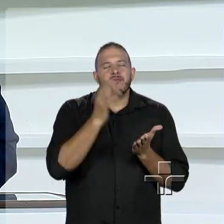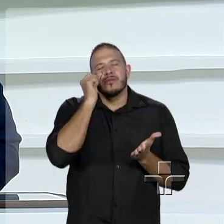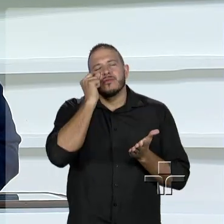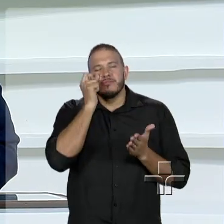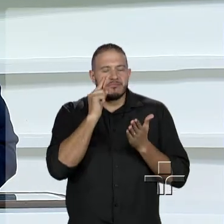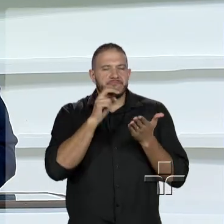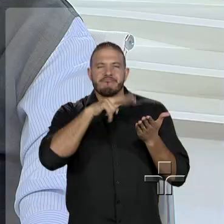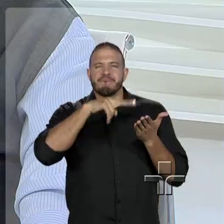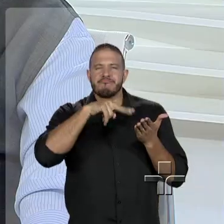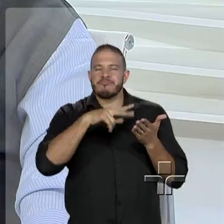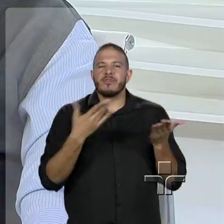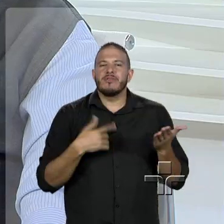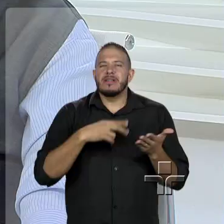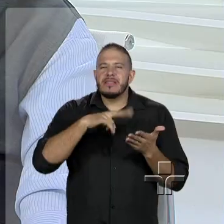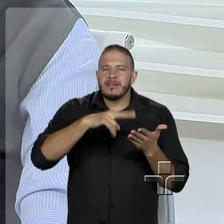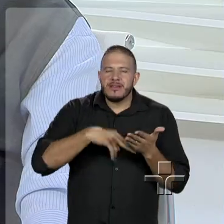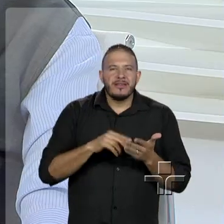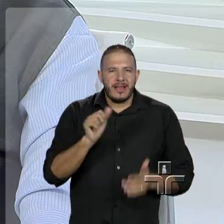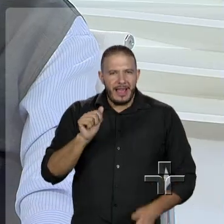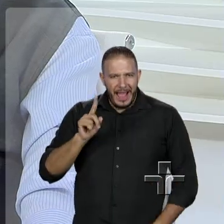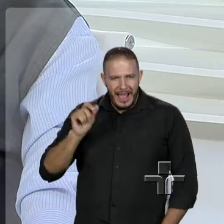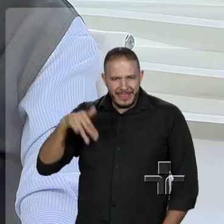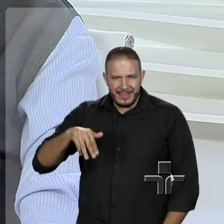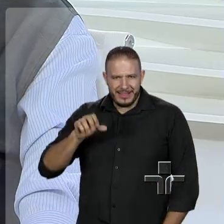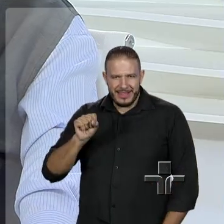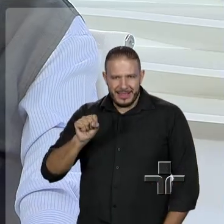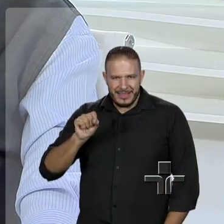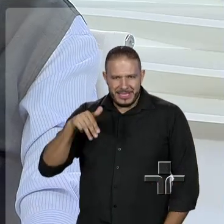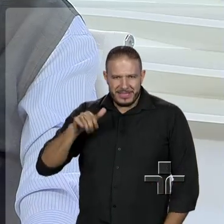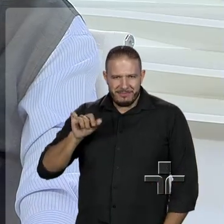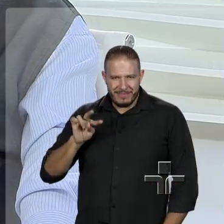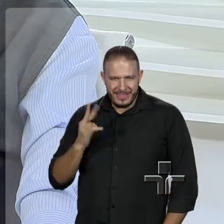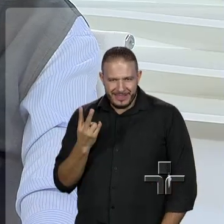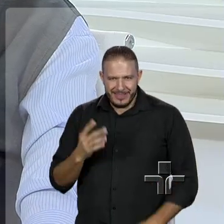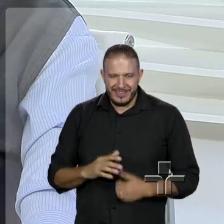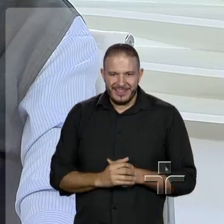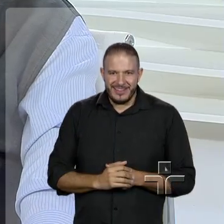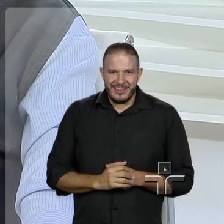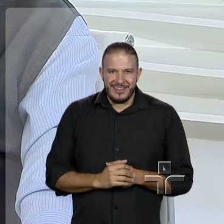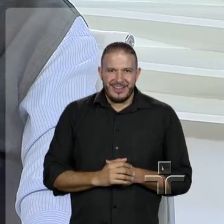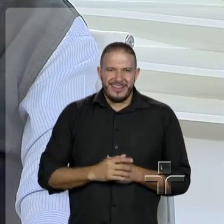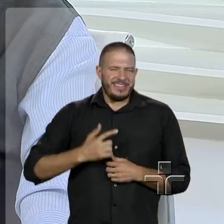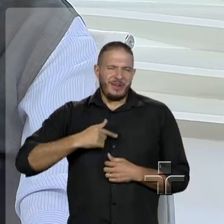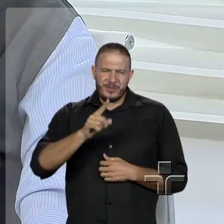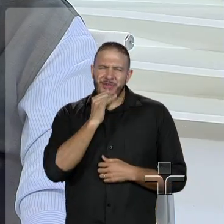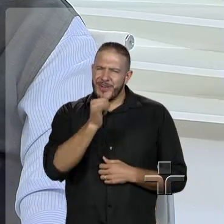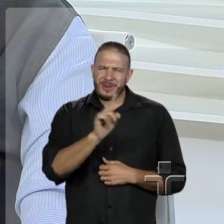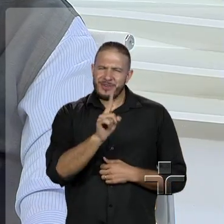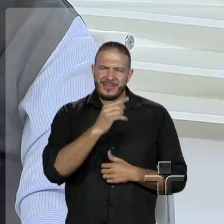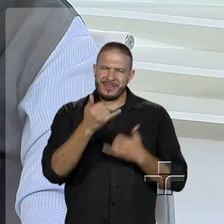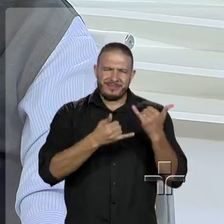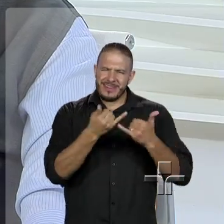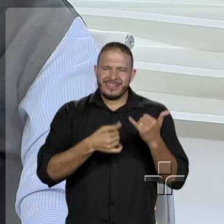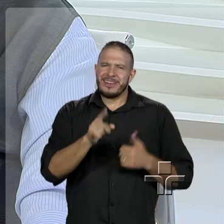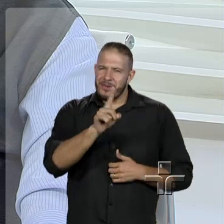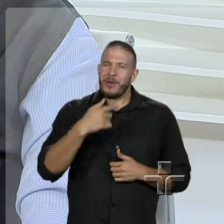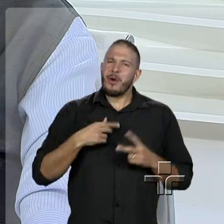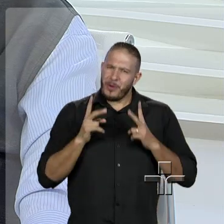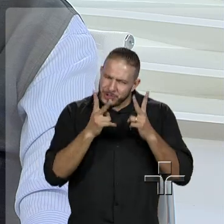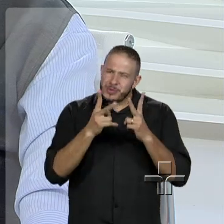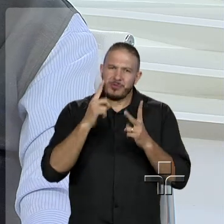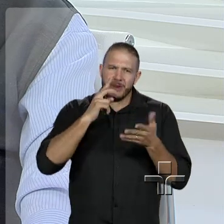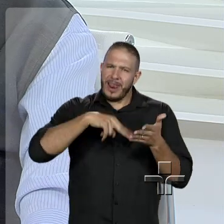o Keynes ou Adam Smith? Isso já foi. Isso que eu estou dizendo não é brincadeira. Eu continuo lendo Adam